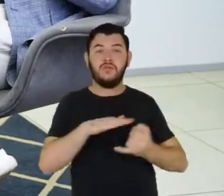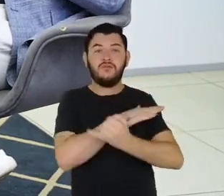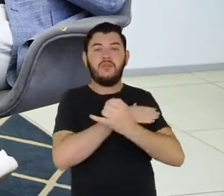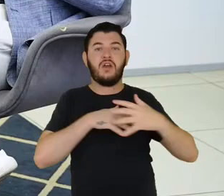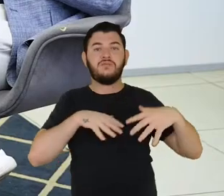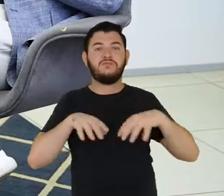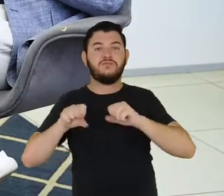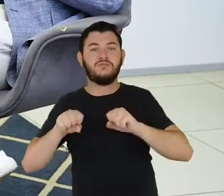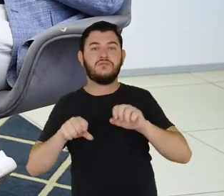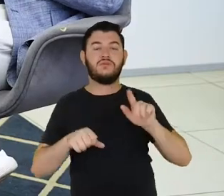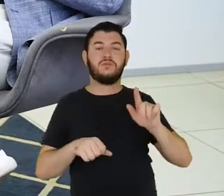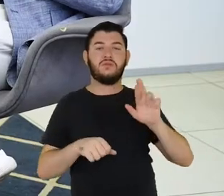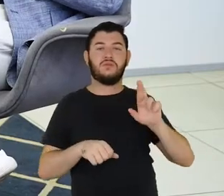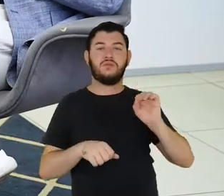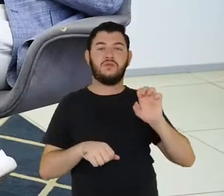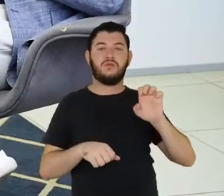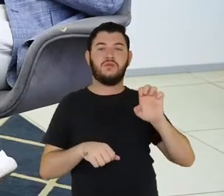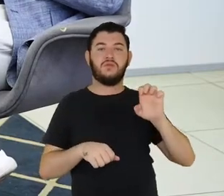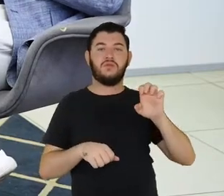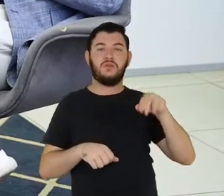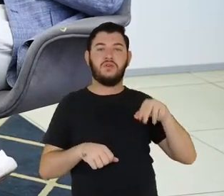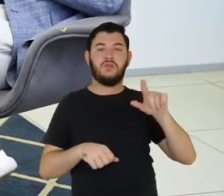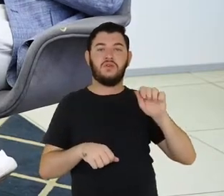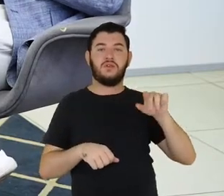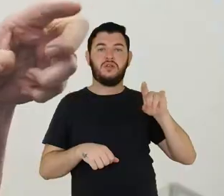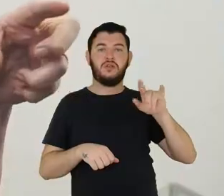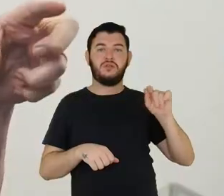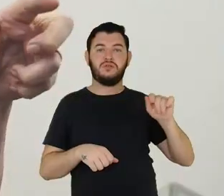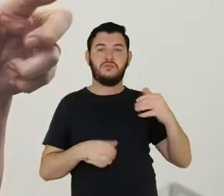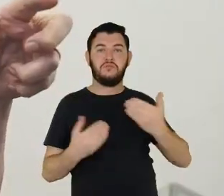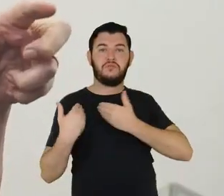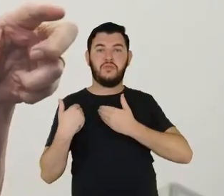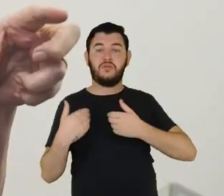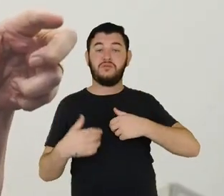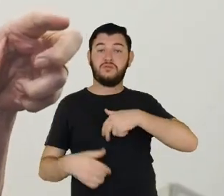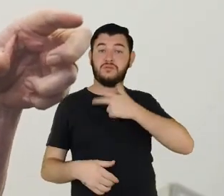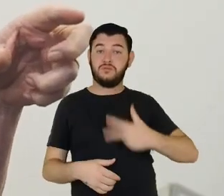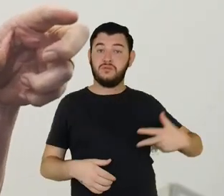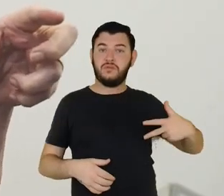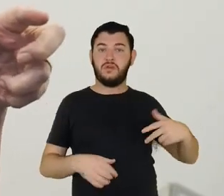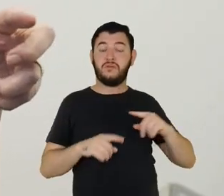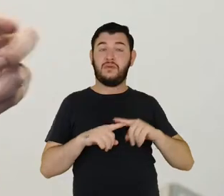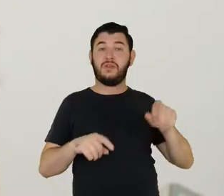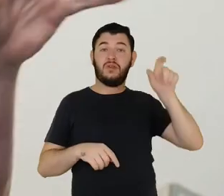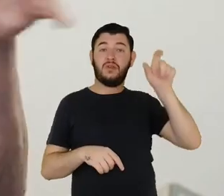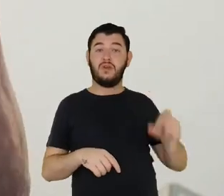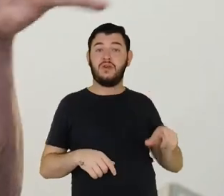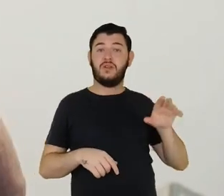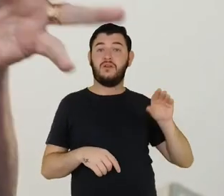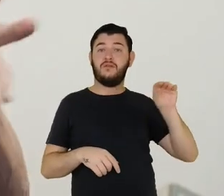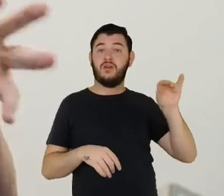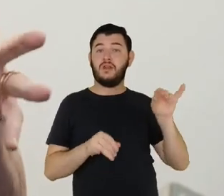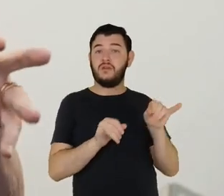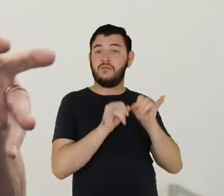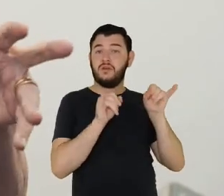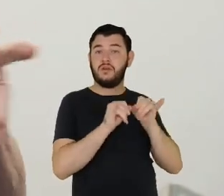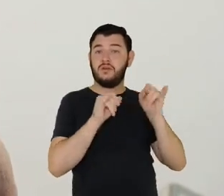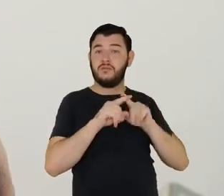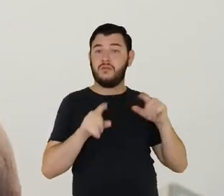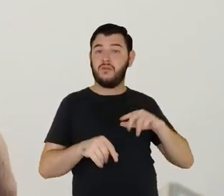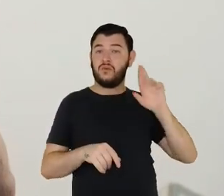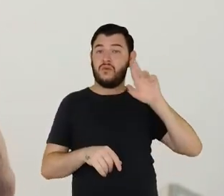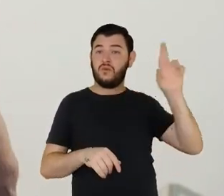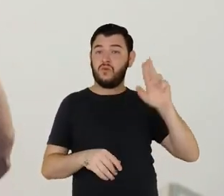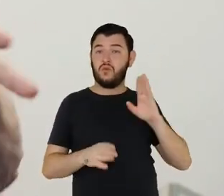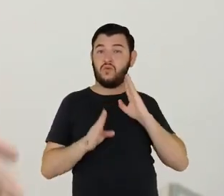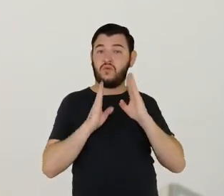para ocupar com isso. Tanto que até o Zuckerberg, depois das 4 horas da tarde, meio que saiu